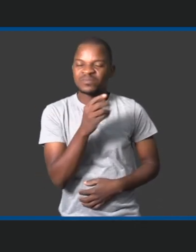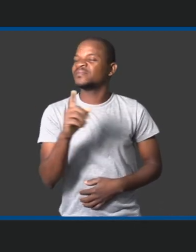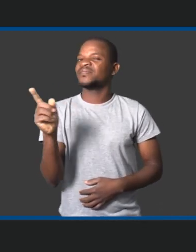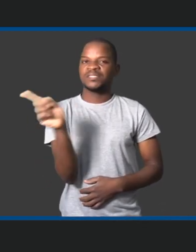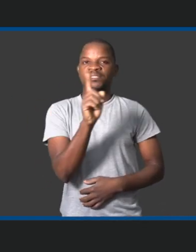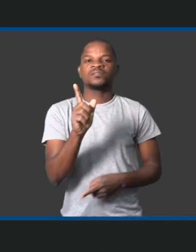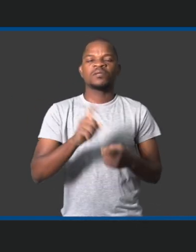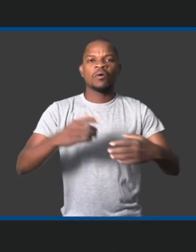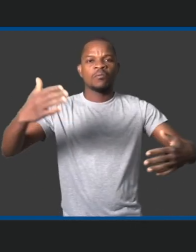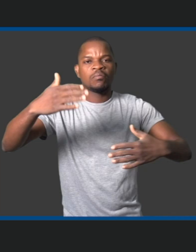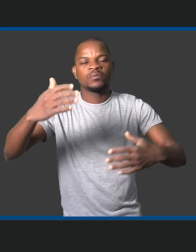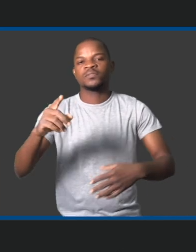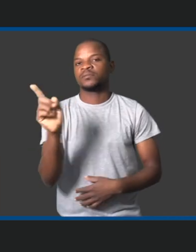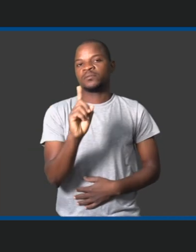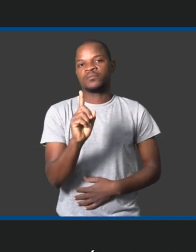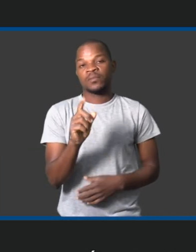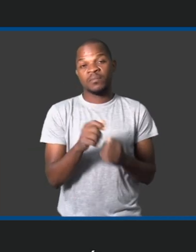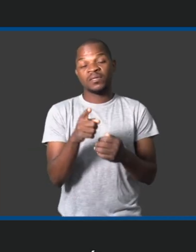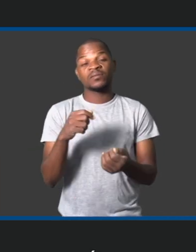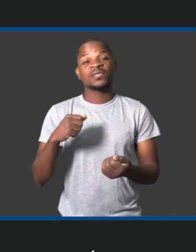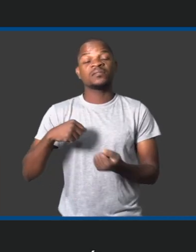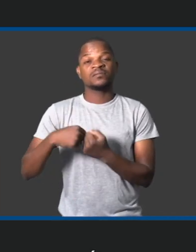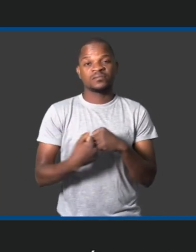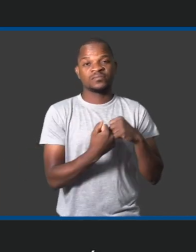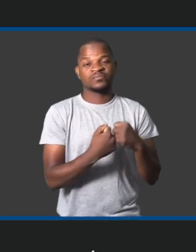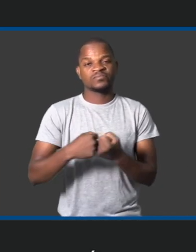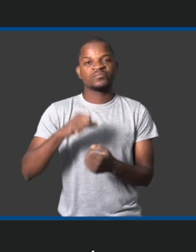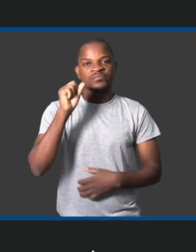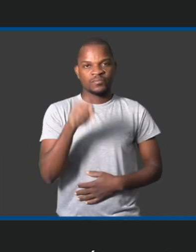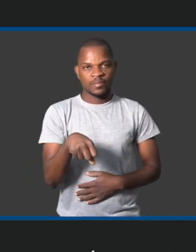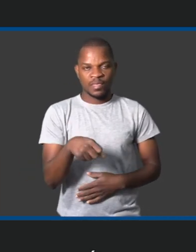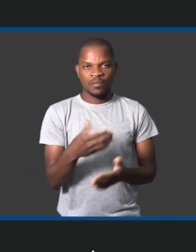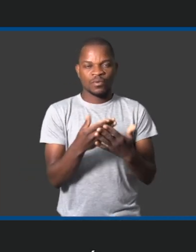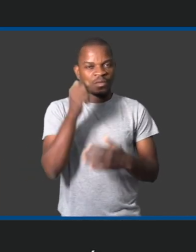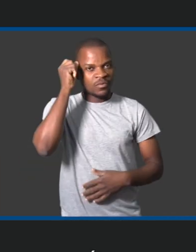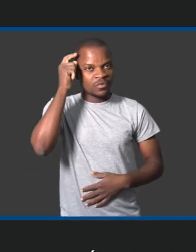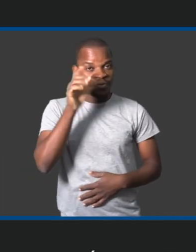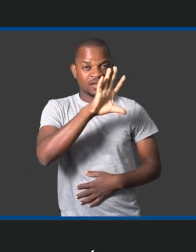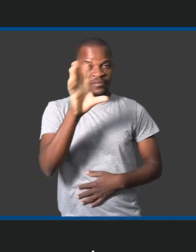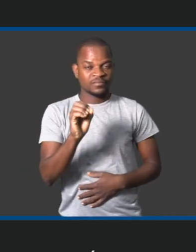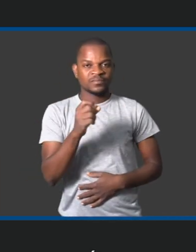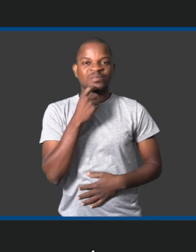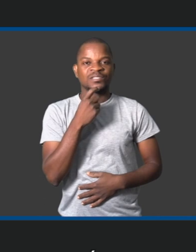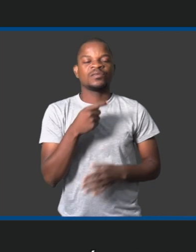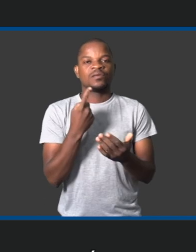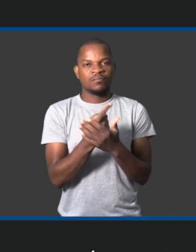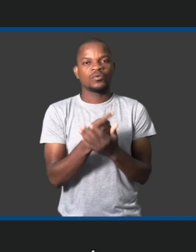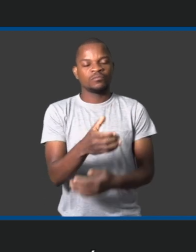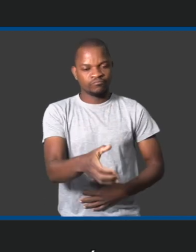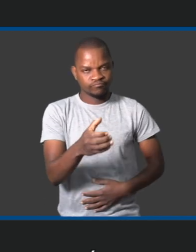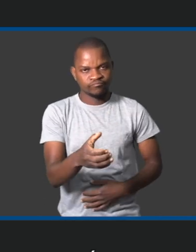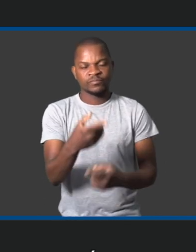aos beijinhos, me refiro aos abraços. É um desafio? É, porque na nossa cultura africana sentimos-nos